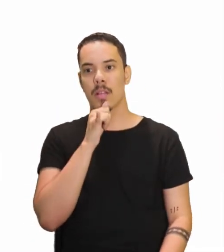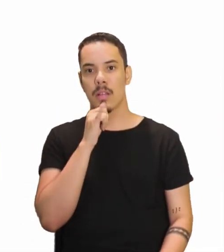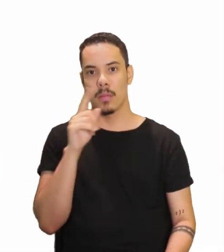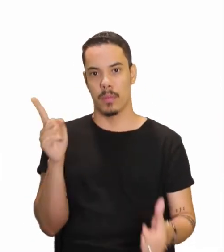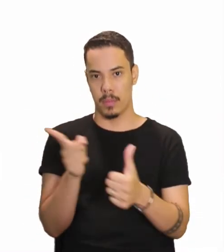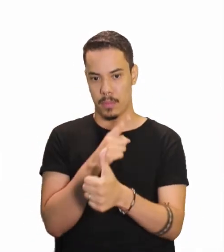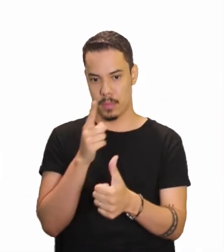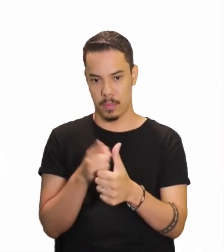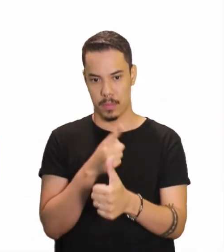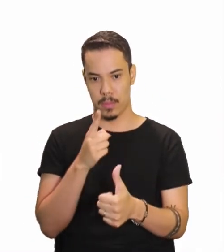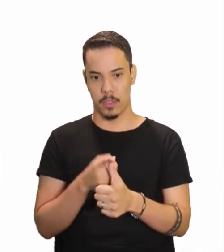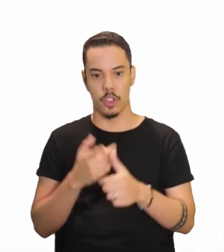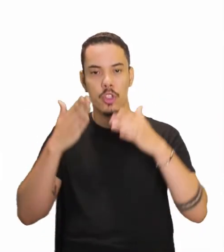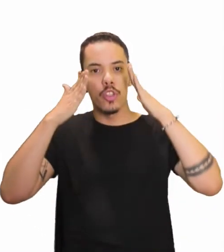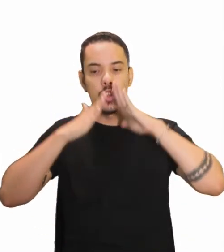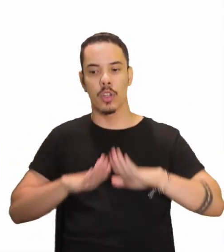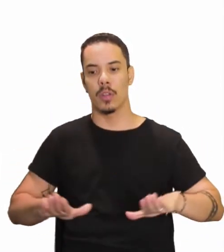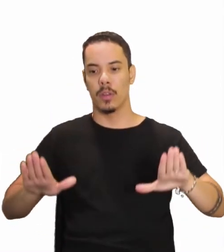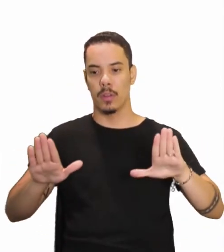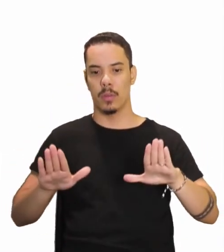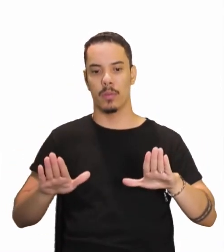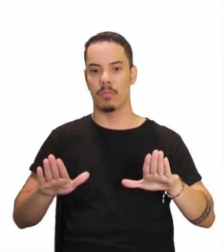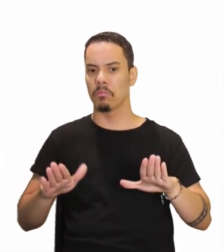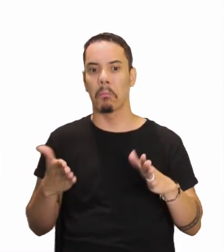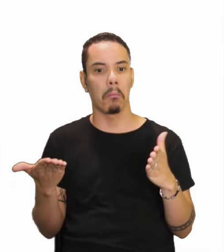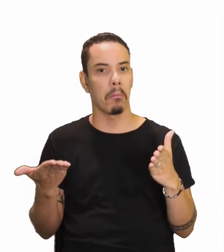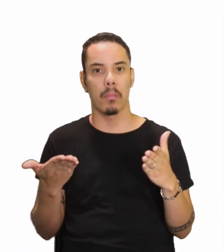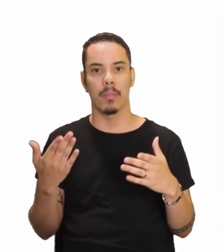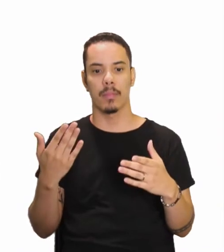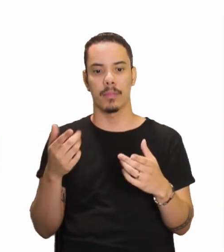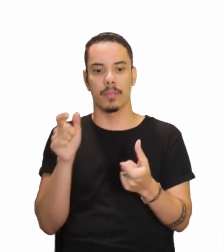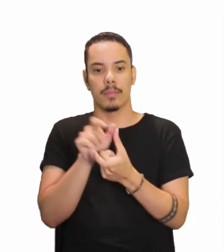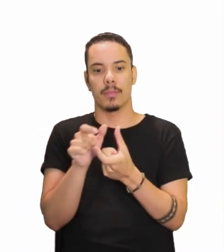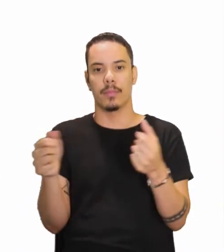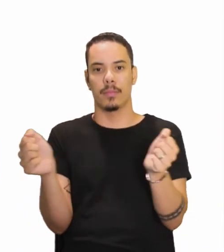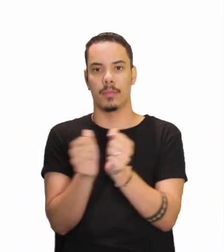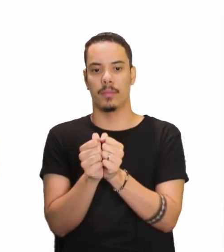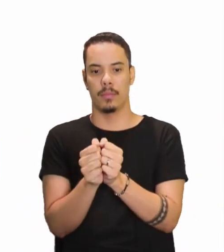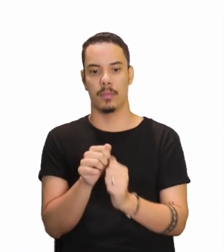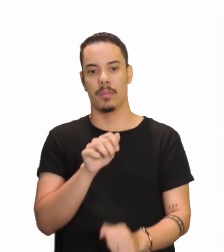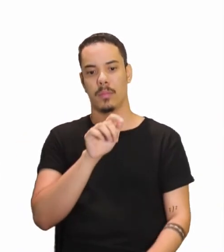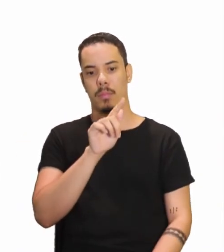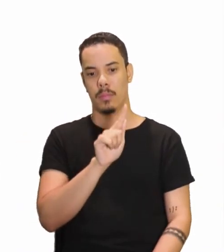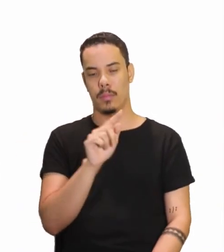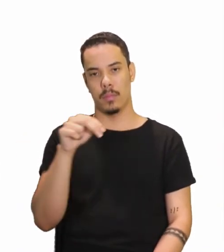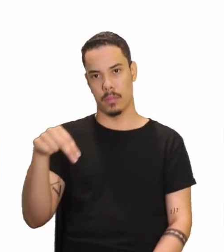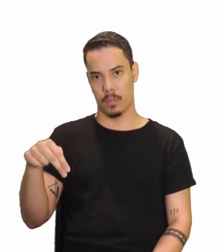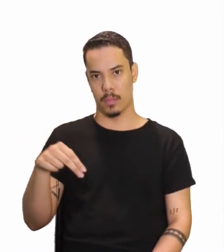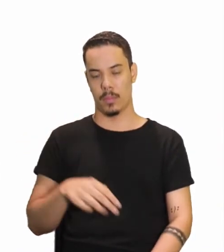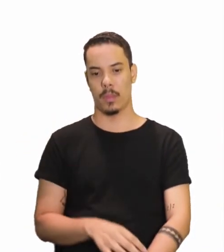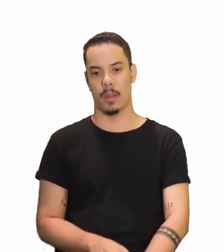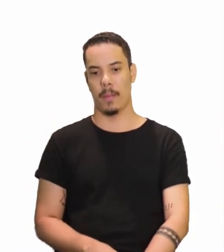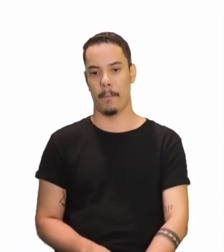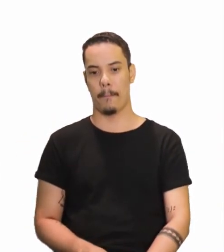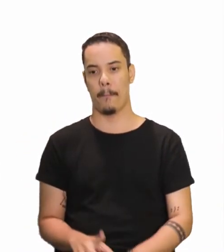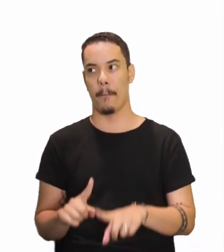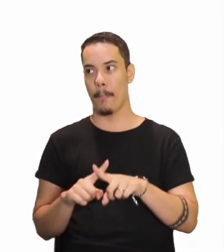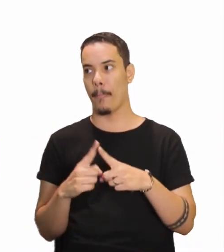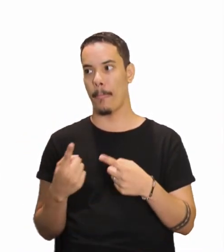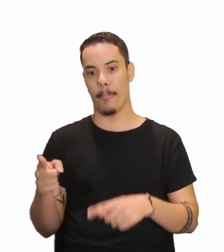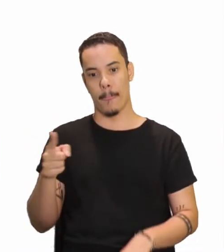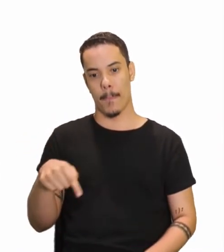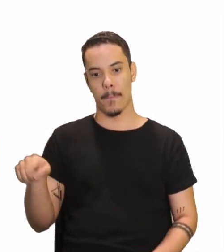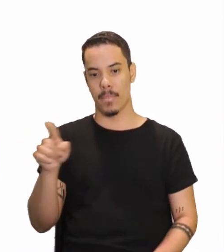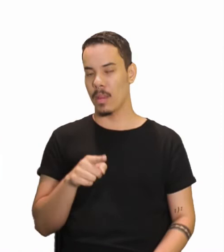exemplo. Digno, né? Qual é o encontro consonatal aí? O G e o N. Só que eles são encontros